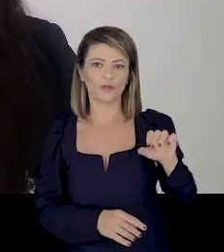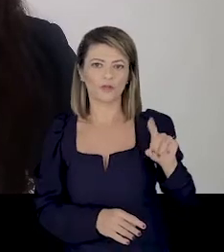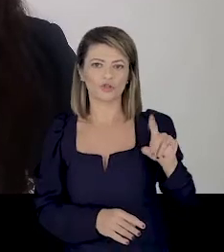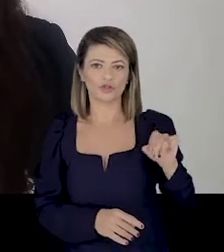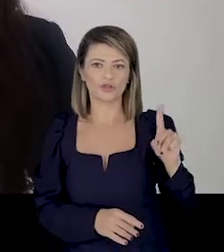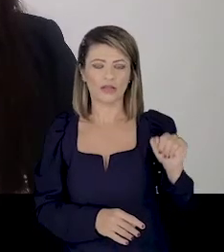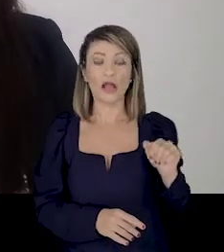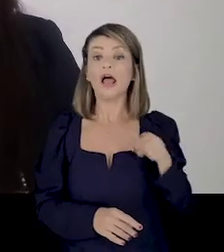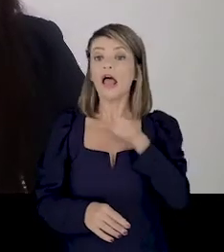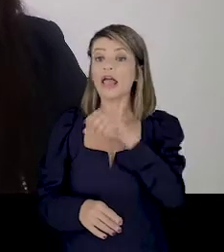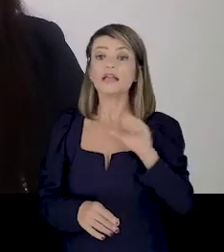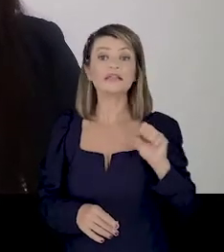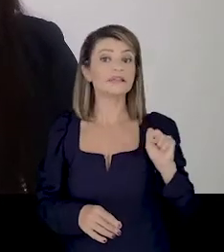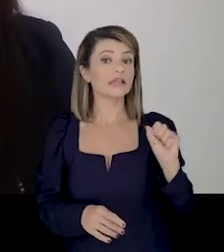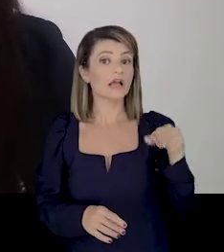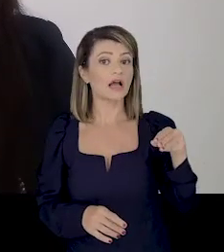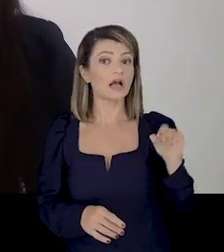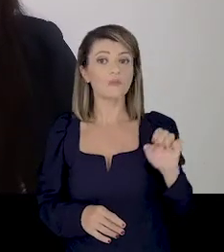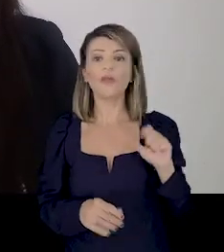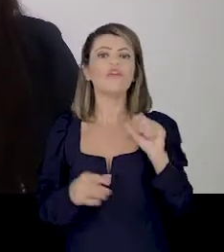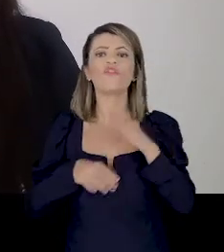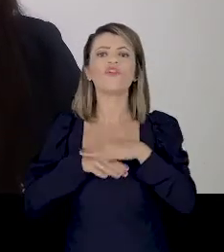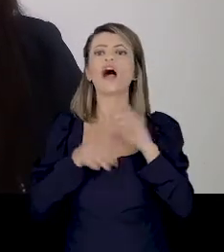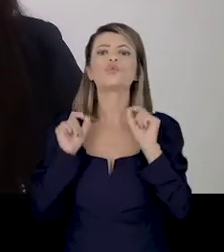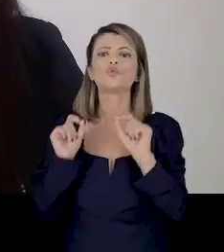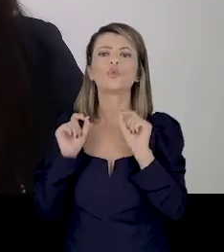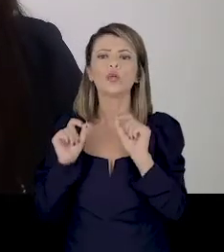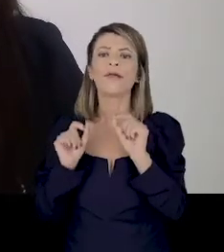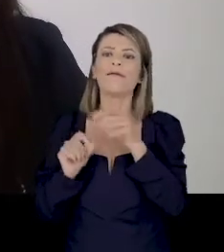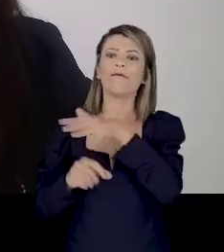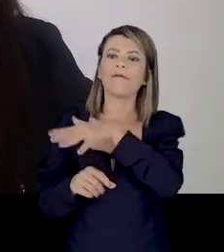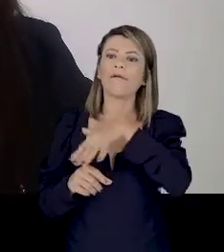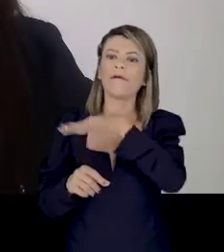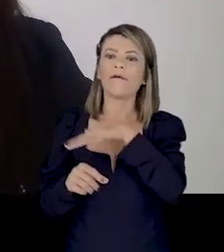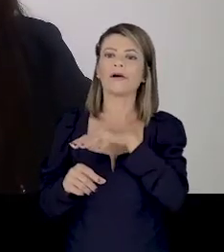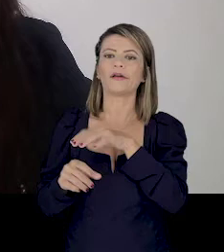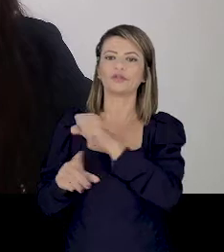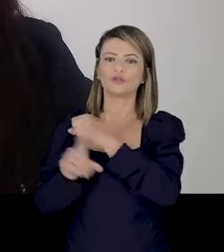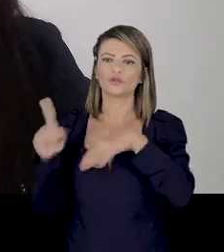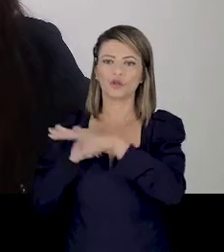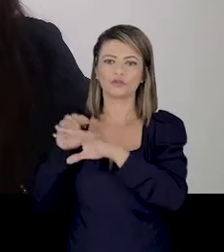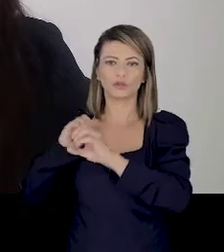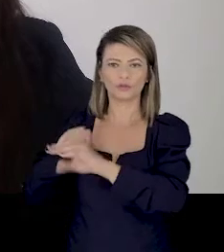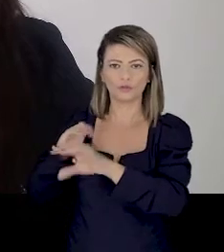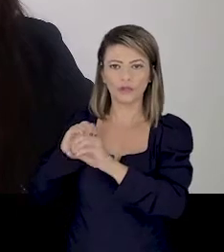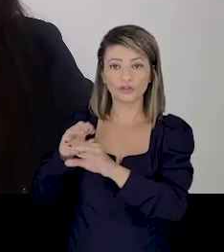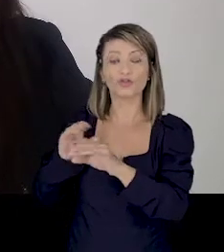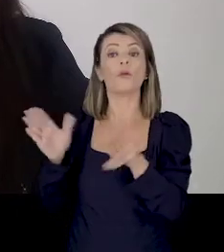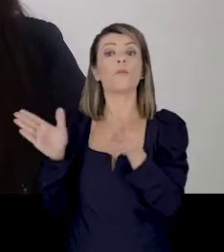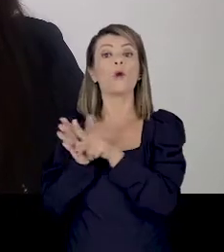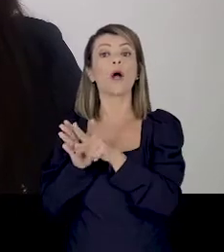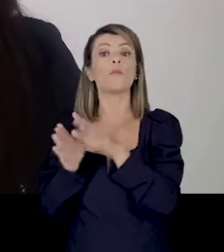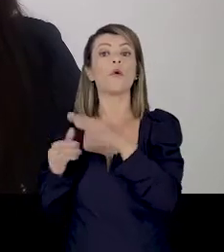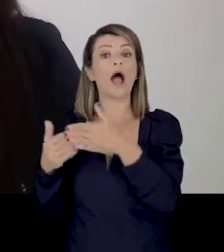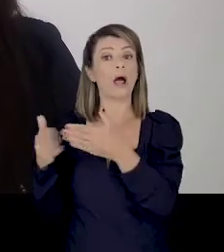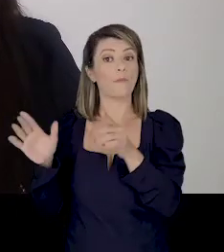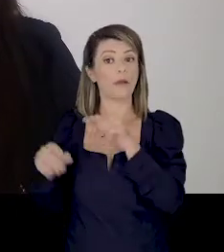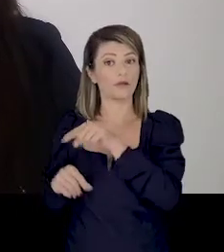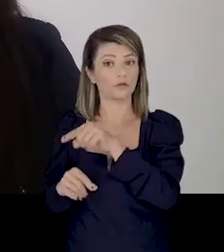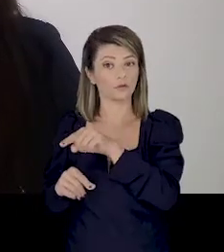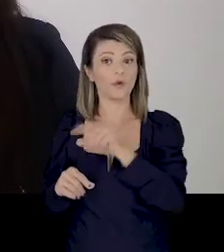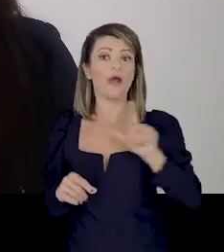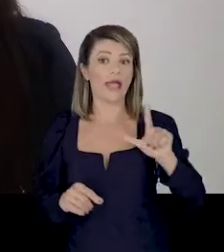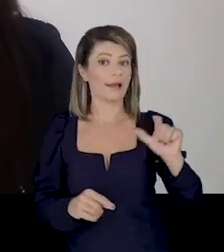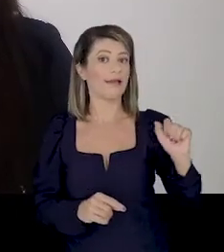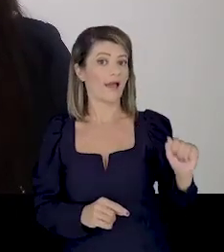O SEAMI executa o Serviço de Medida Socioeducativa em meio aberto, a